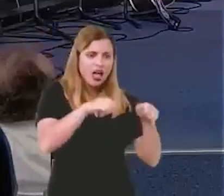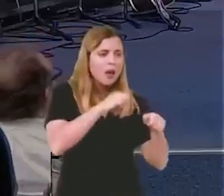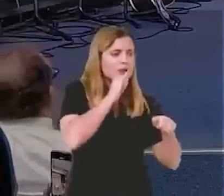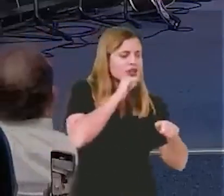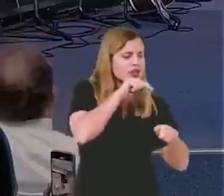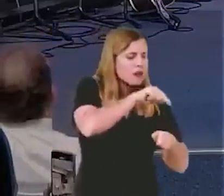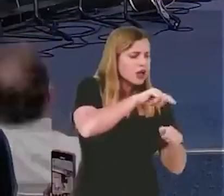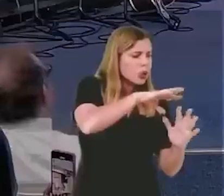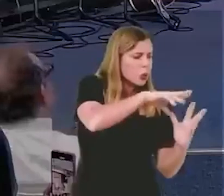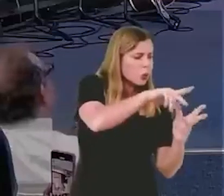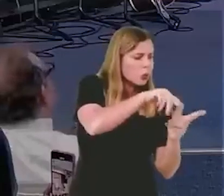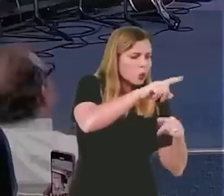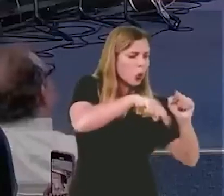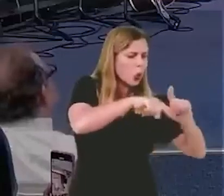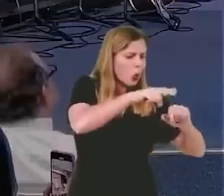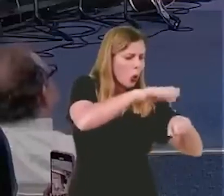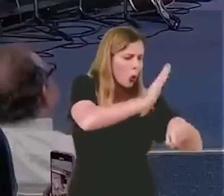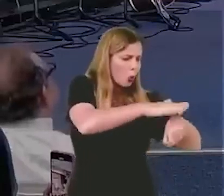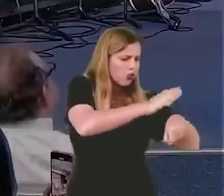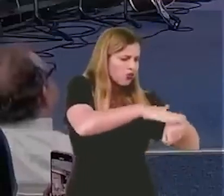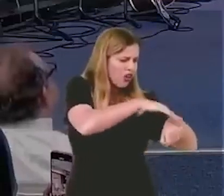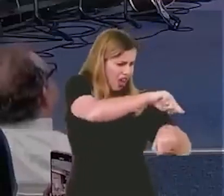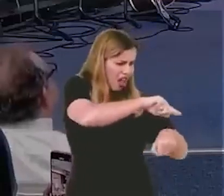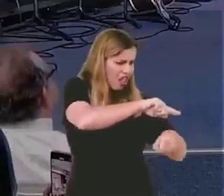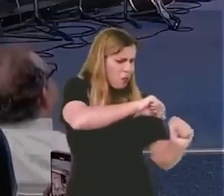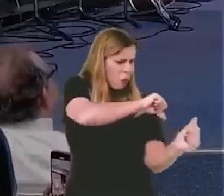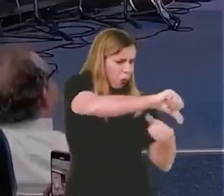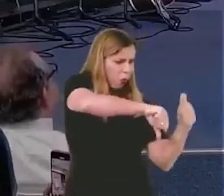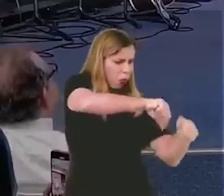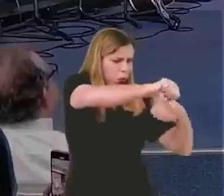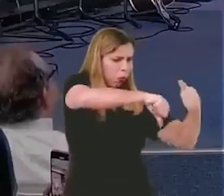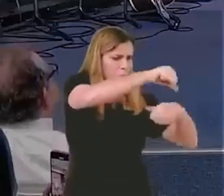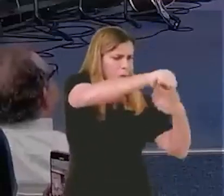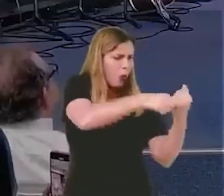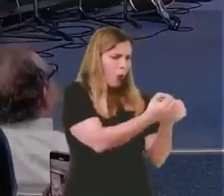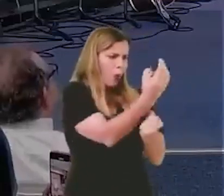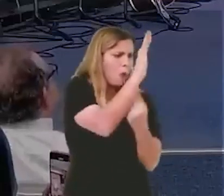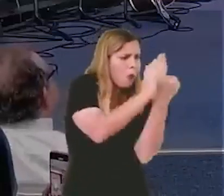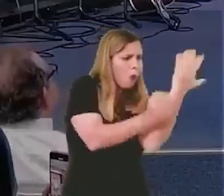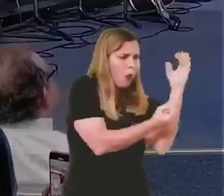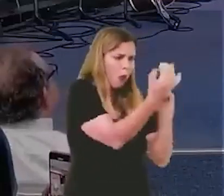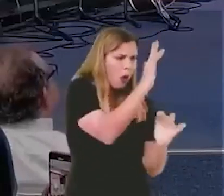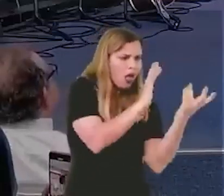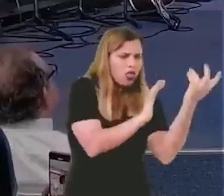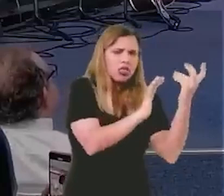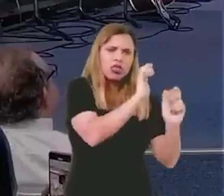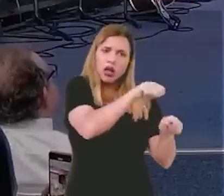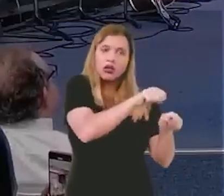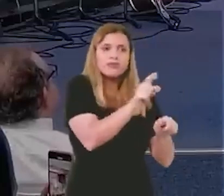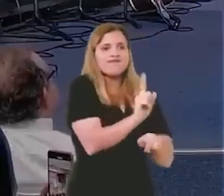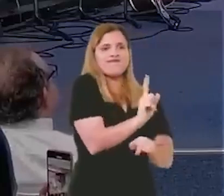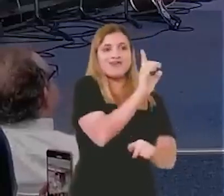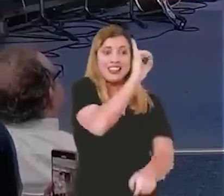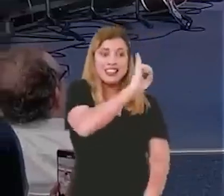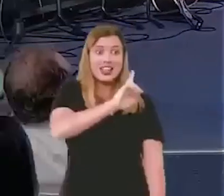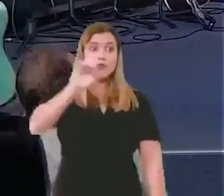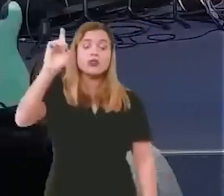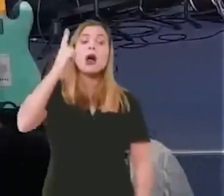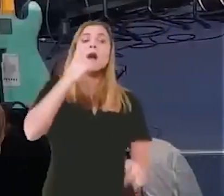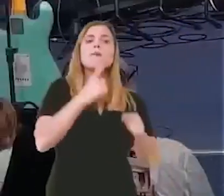coisas. Terceiro, esse versículo reprova a ideia da teoria do Big